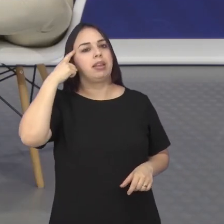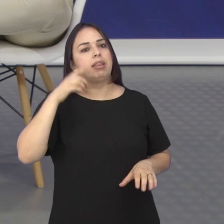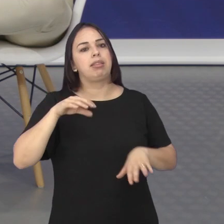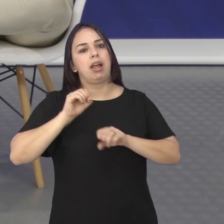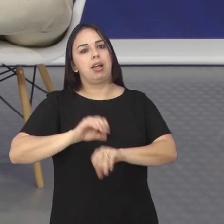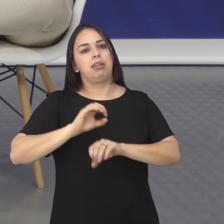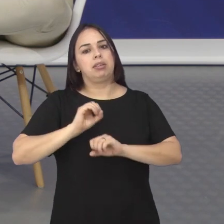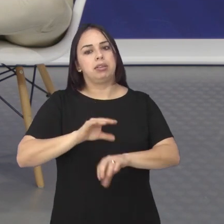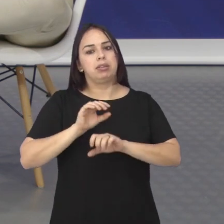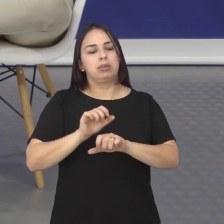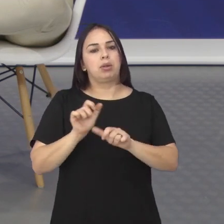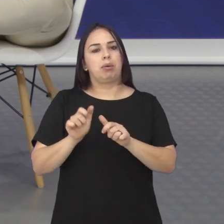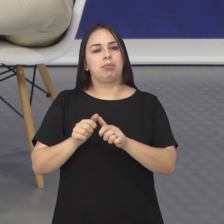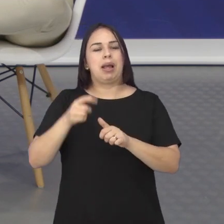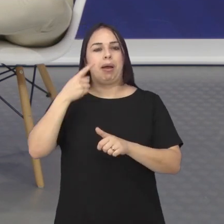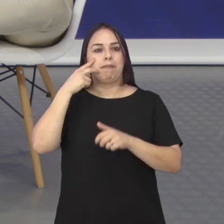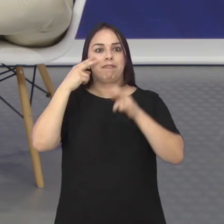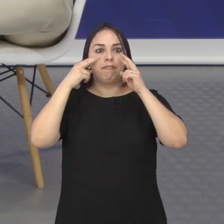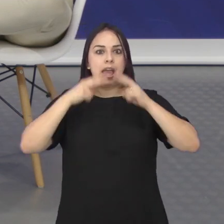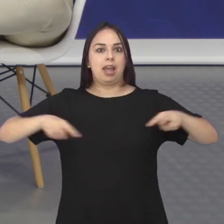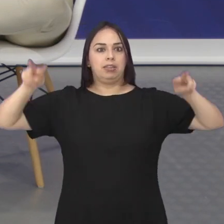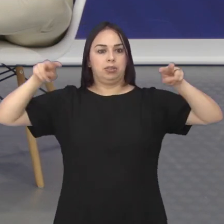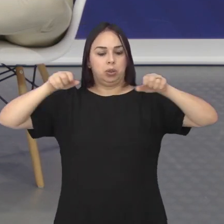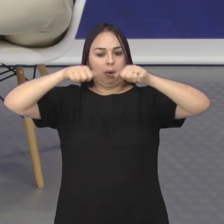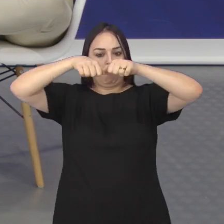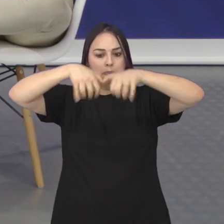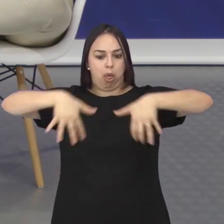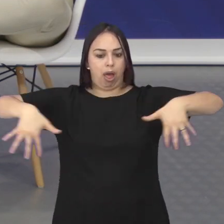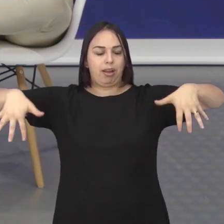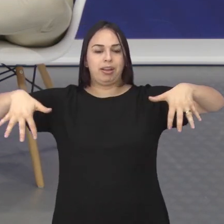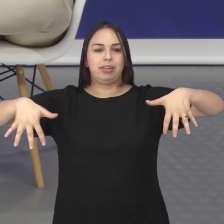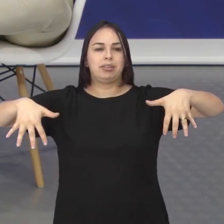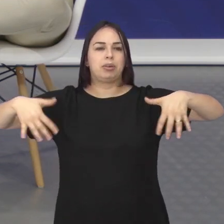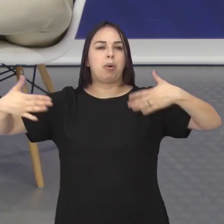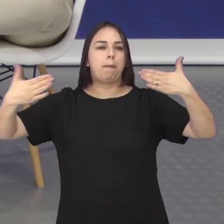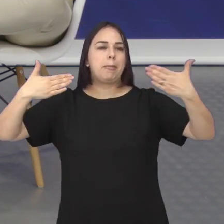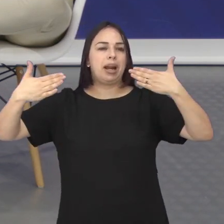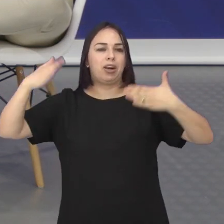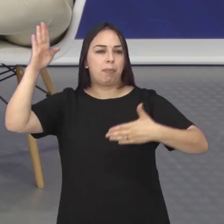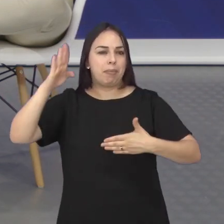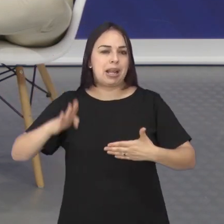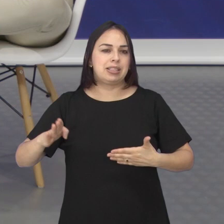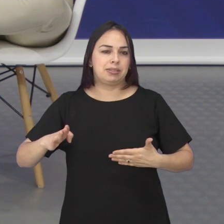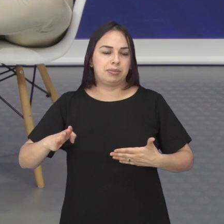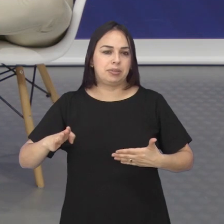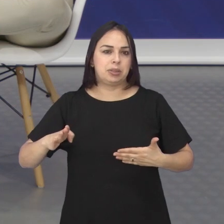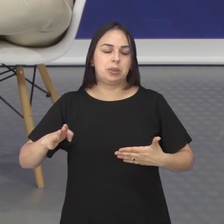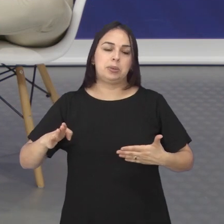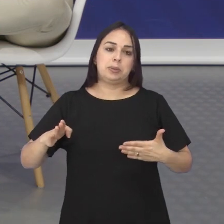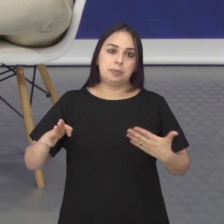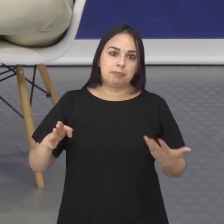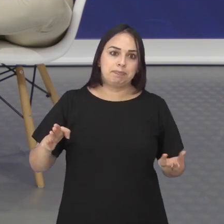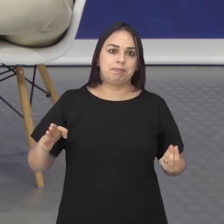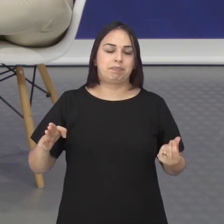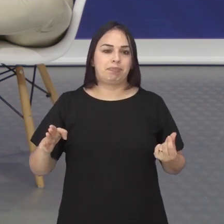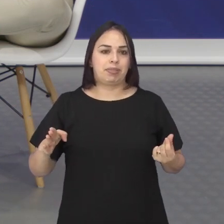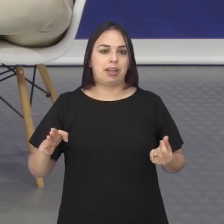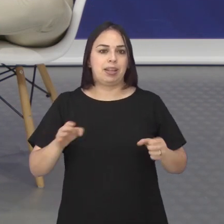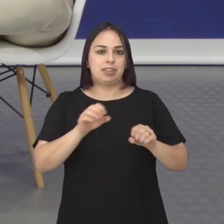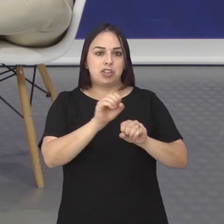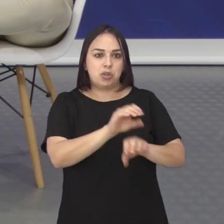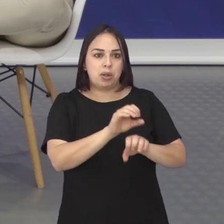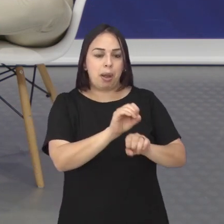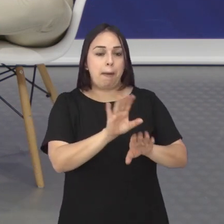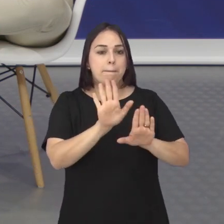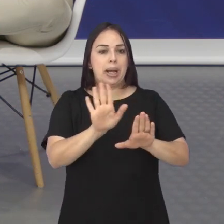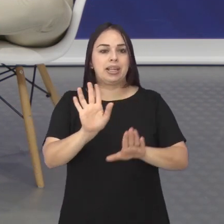pensa na educação como um macro, né, num país continental como o Brasil, é impossível a gente falar